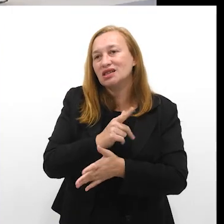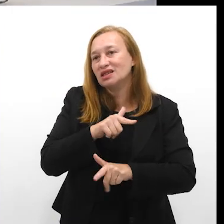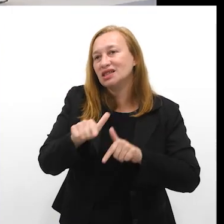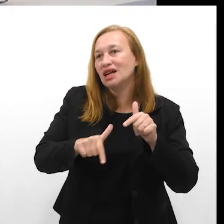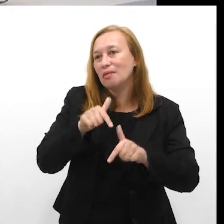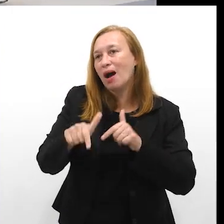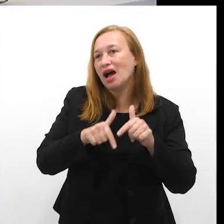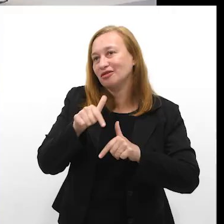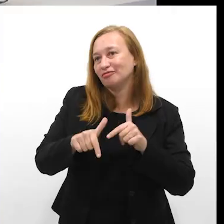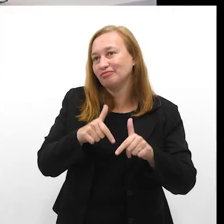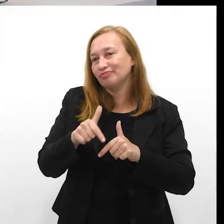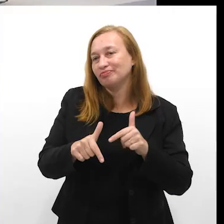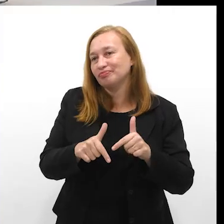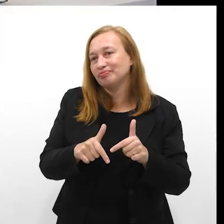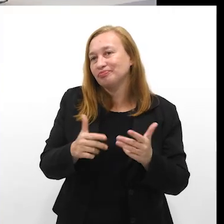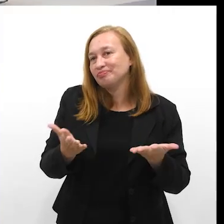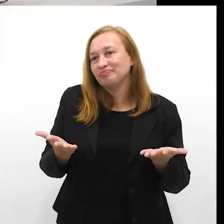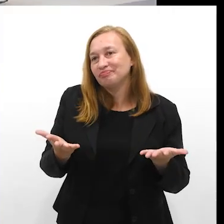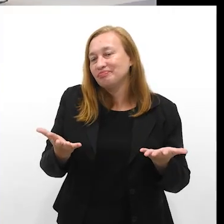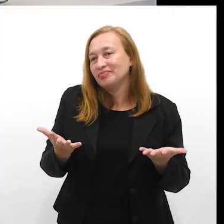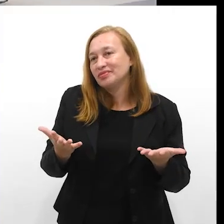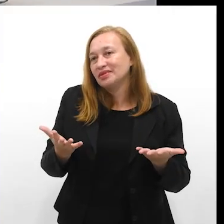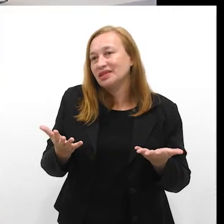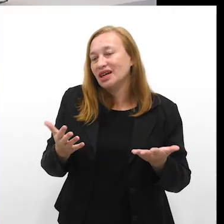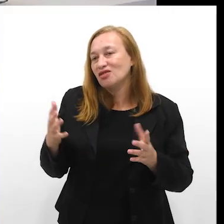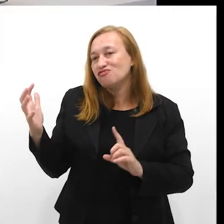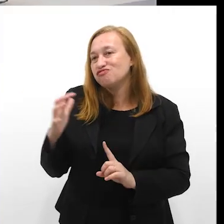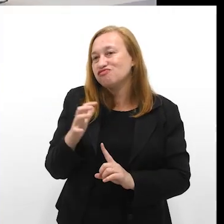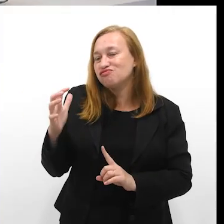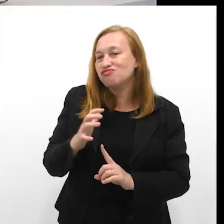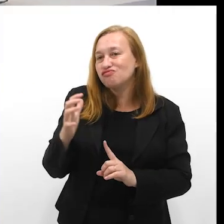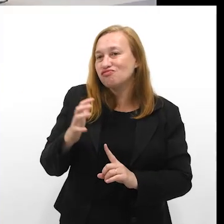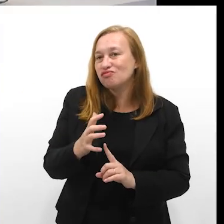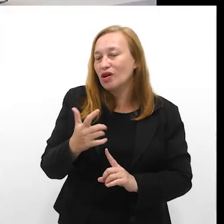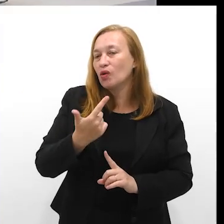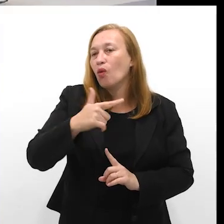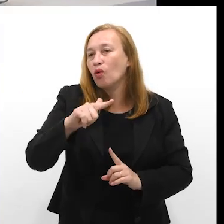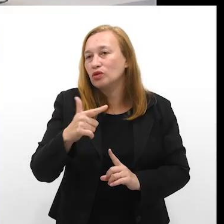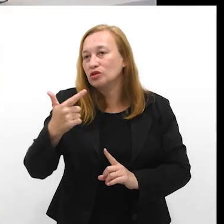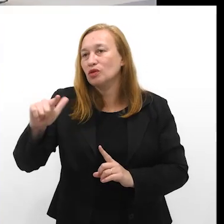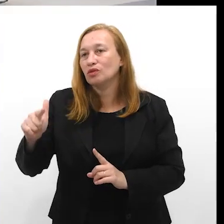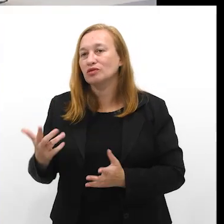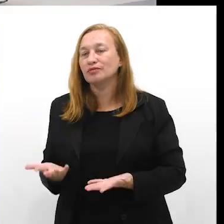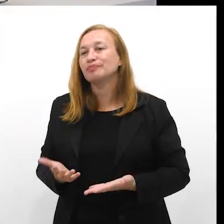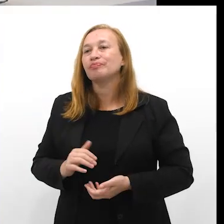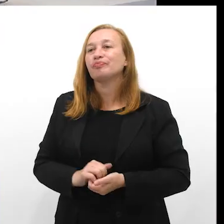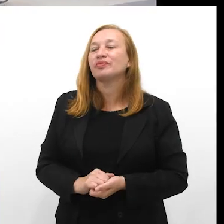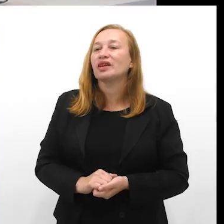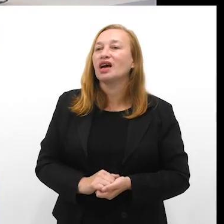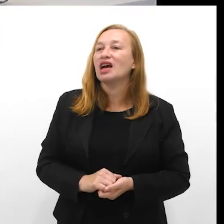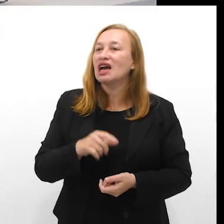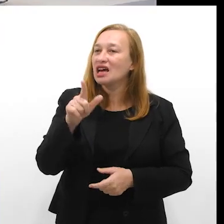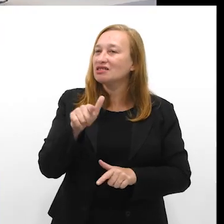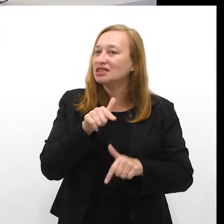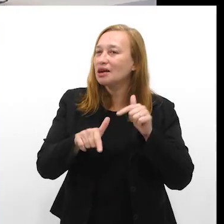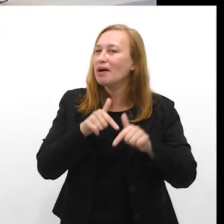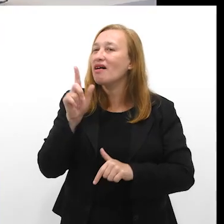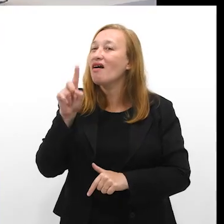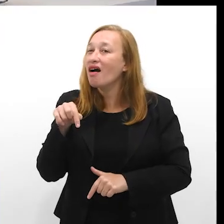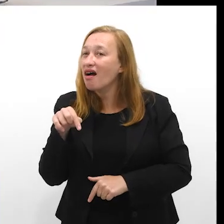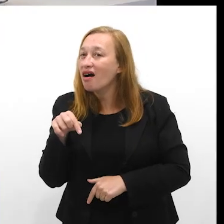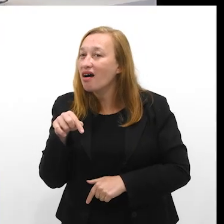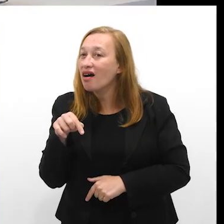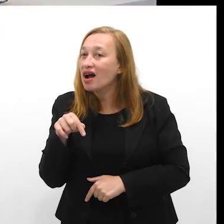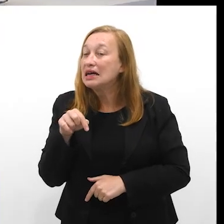que aconteceu esse trabalho, né? Assim, a gente vai se influenciando um ou outro, né? O carnavalesco, né?